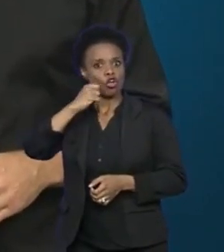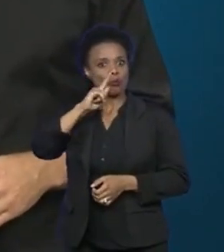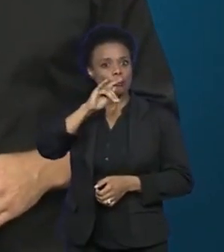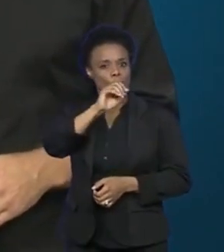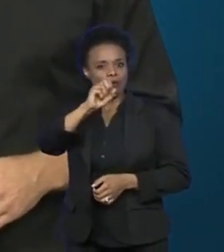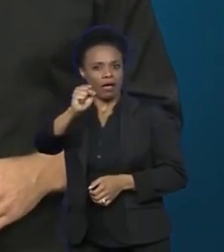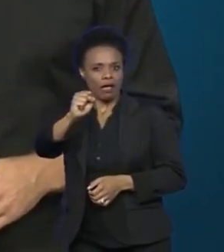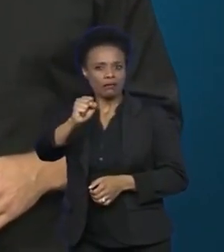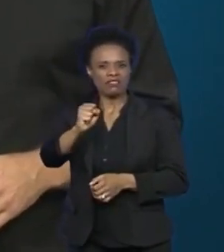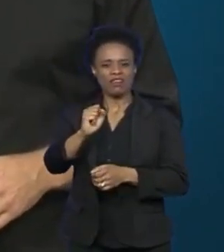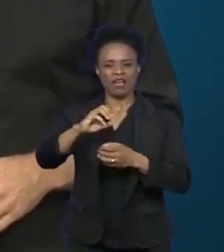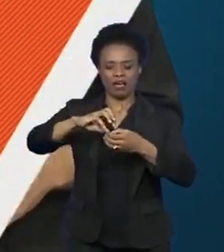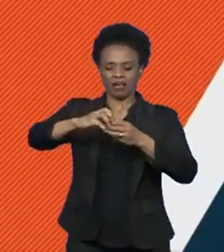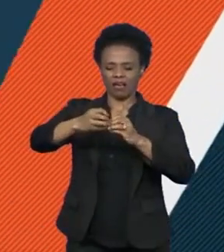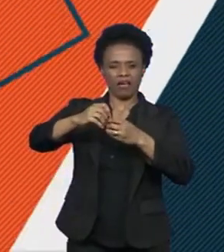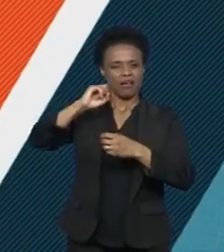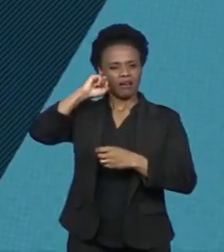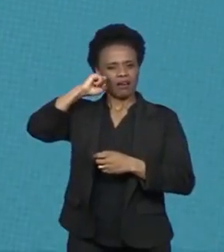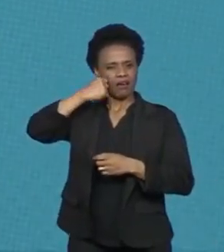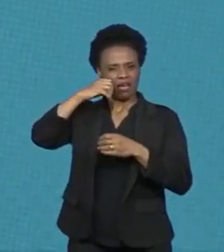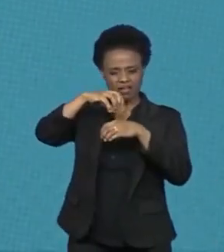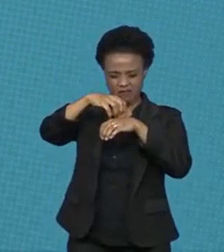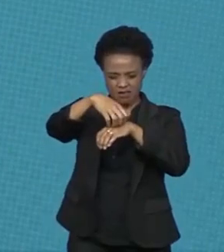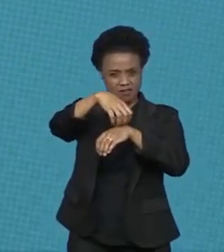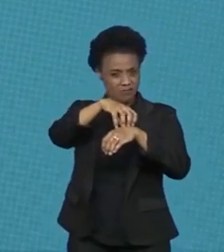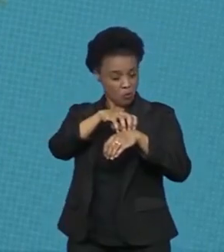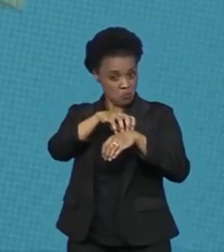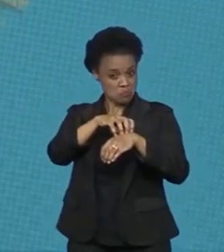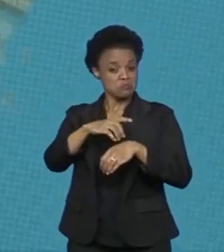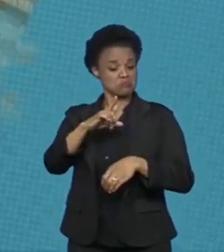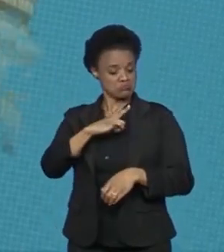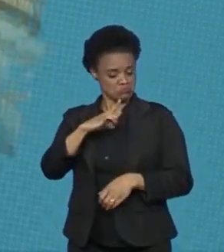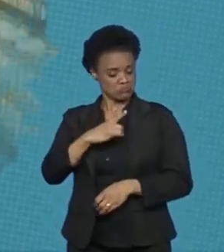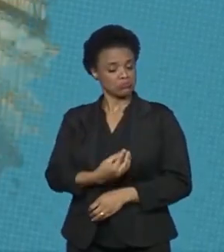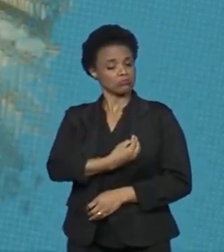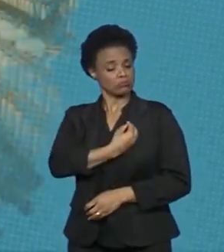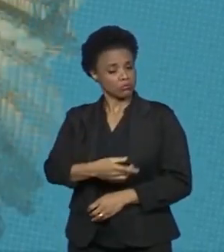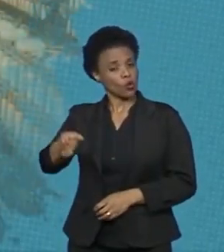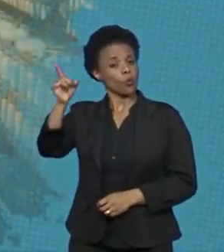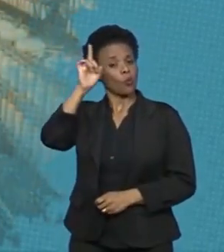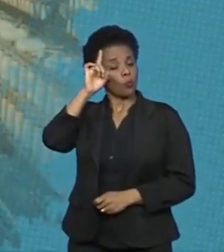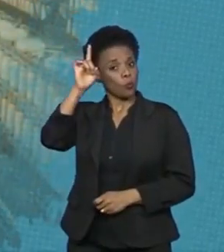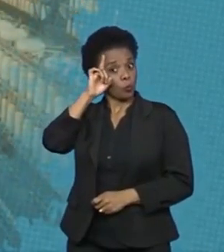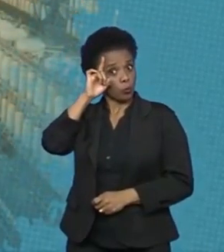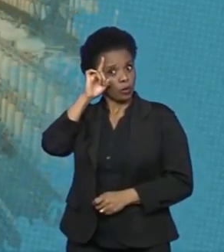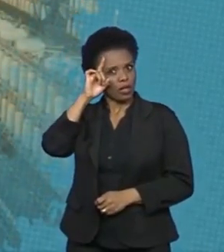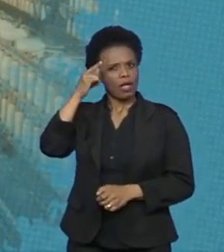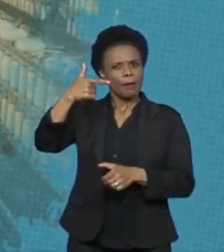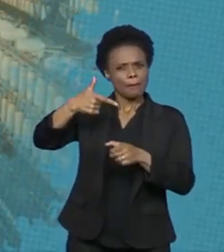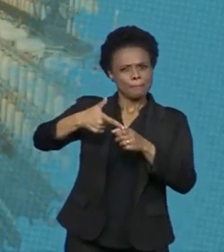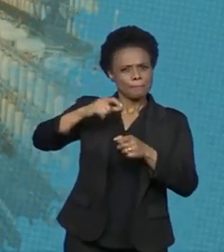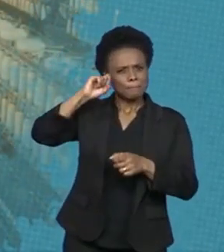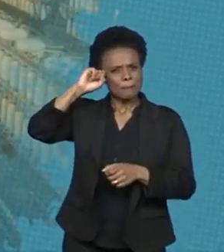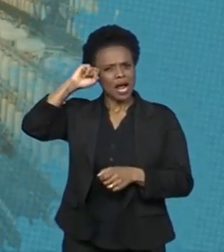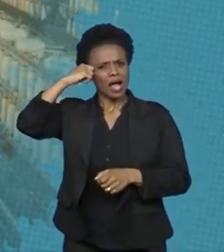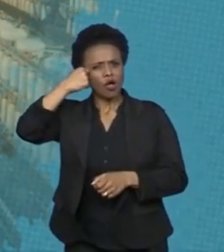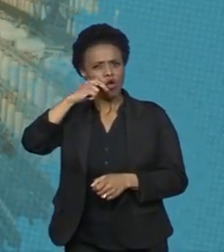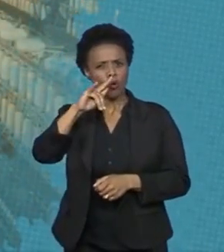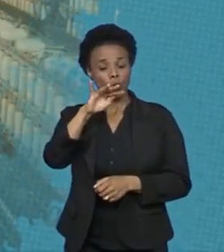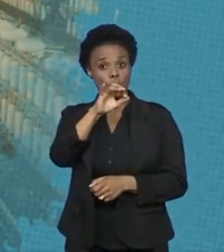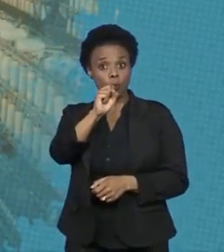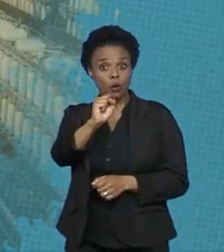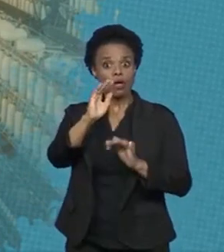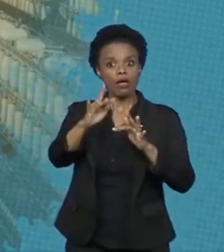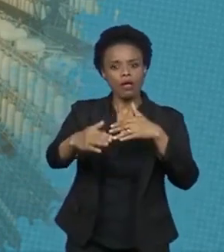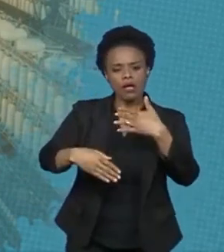são maioria em nosso cotidiano. O petróleo e o gás passaram a ser mais consumidos a partir da Revolução